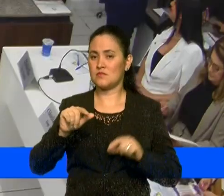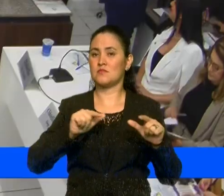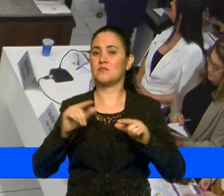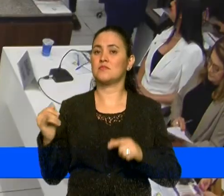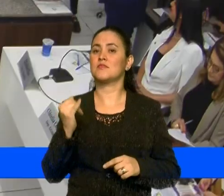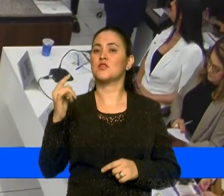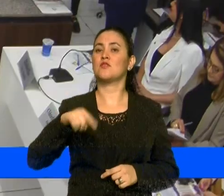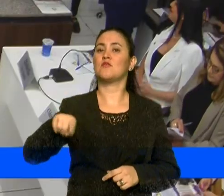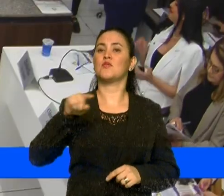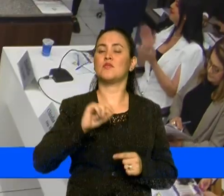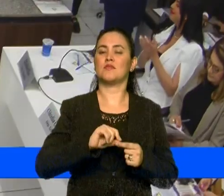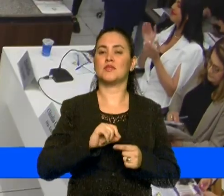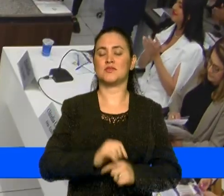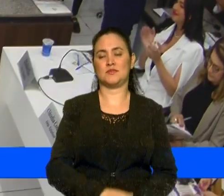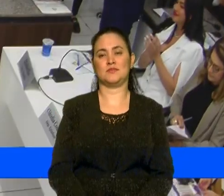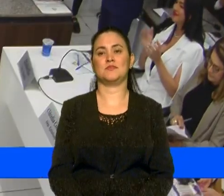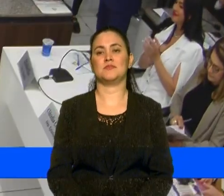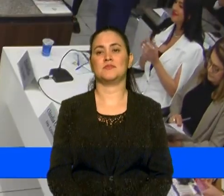fazendo.